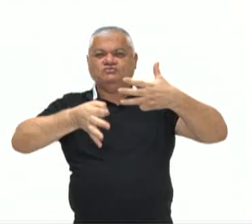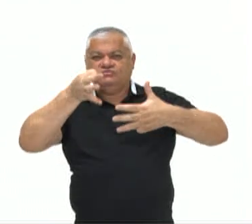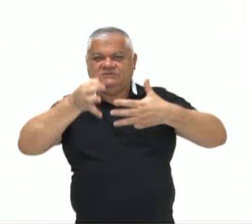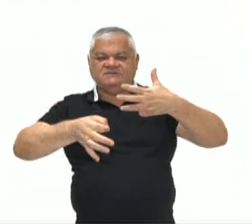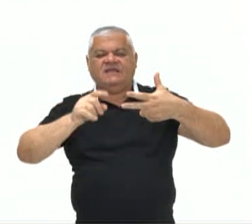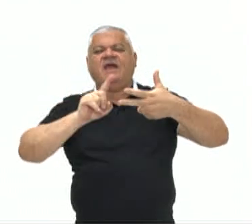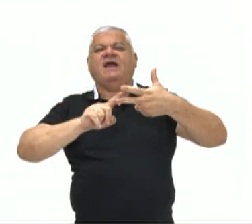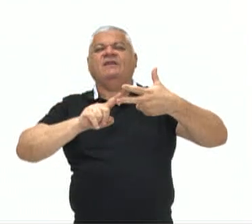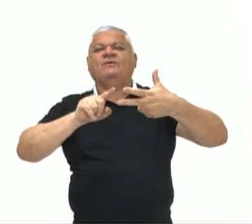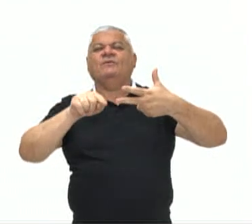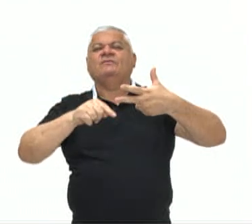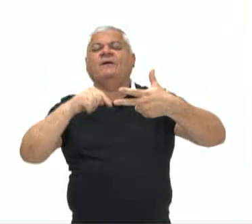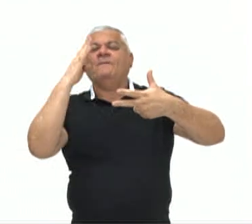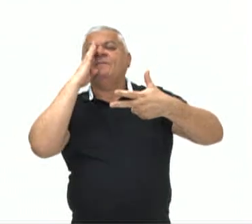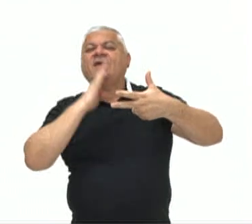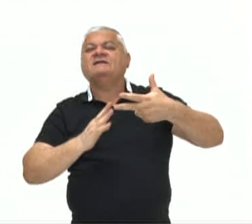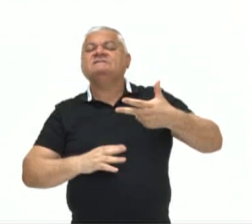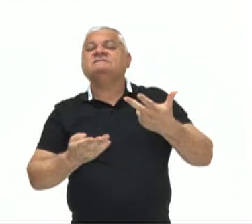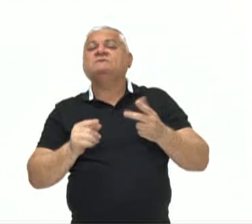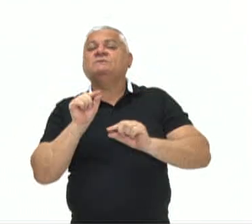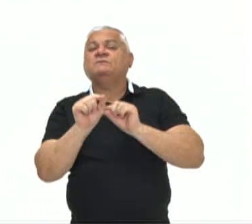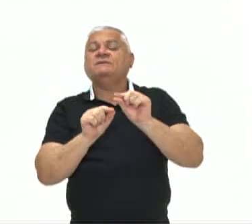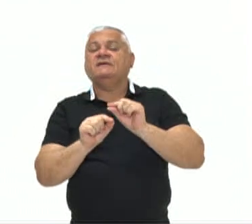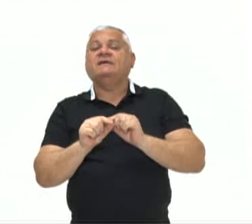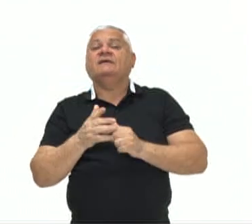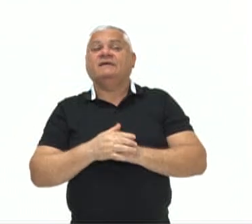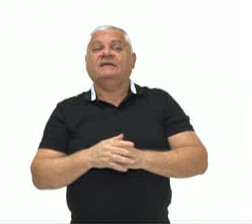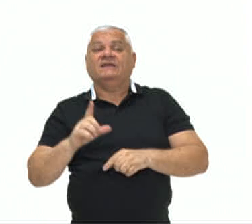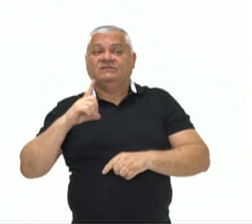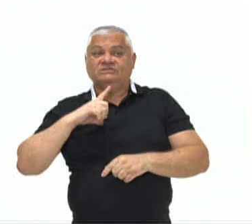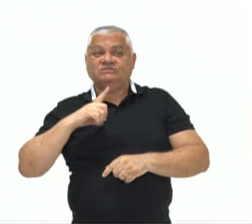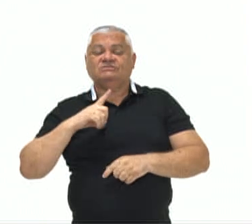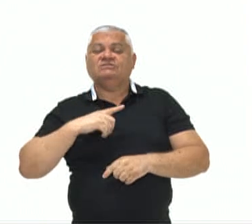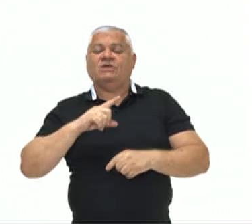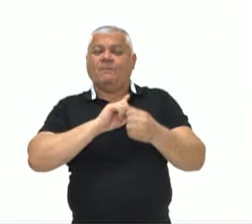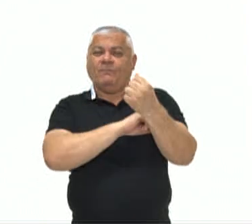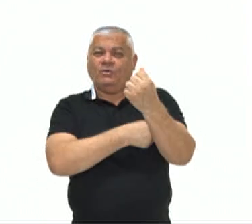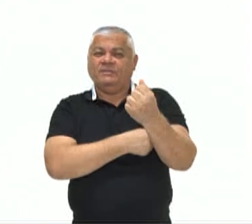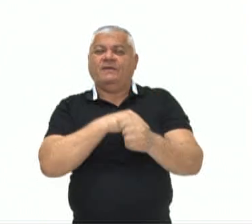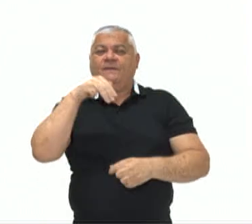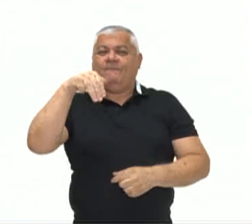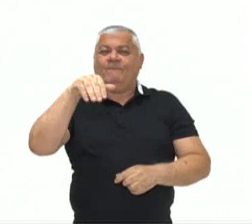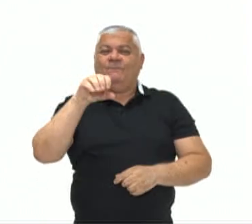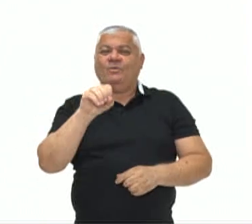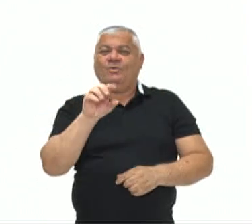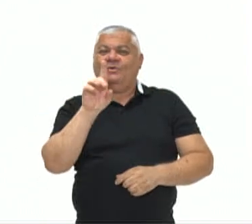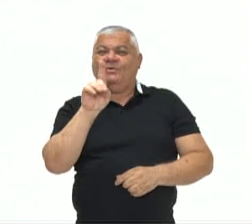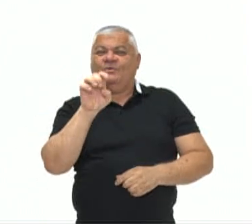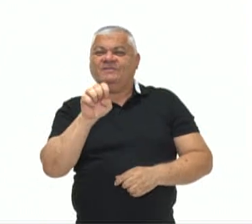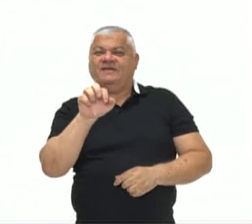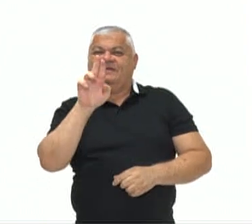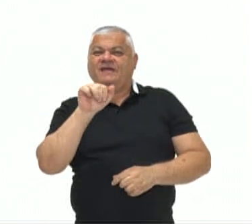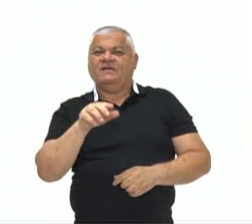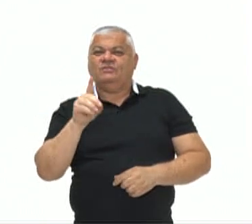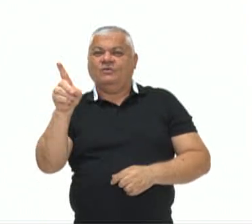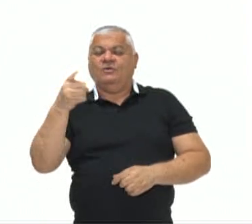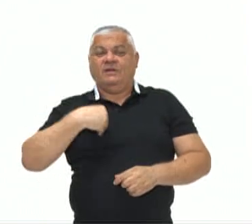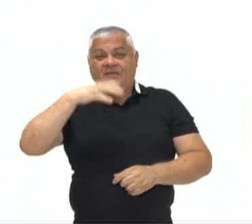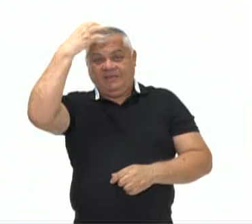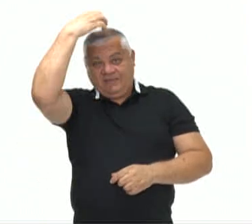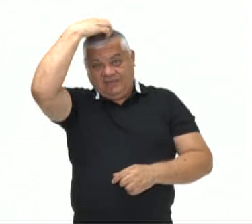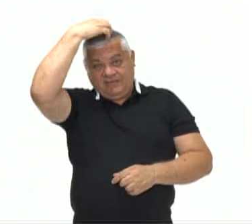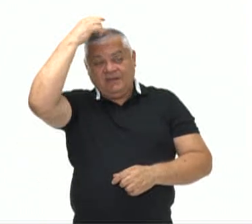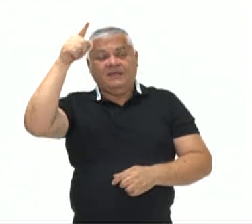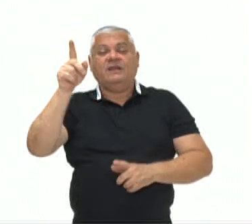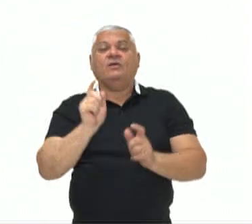algo diferente no Brasil de Dom Pedro I, que era chamado do poder moderador, exercido pelo imperador.